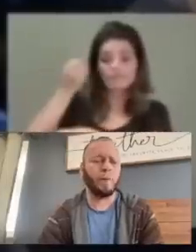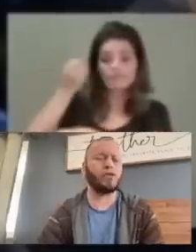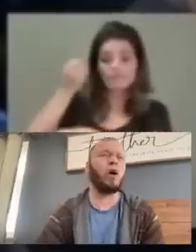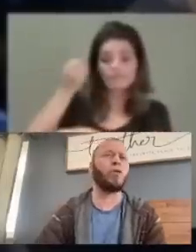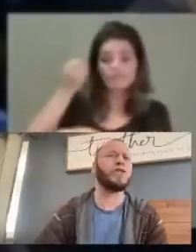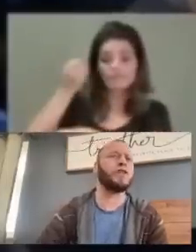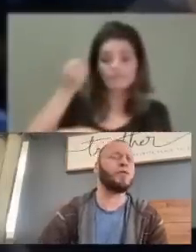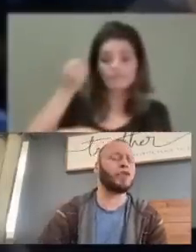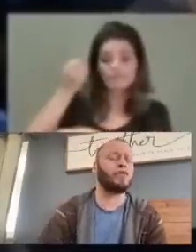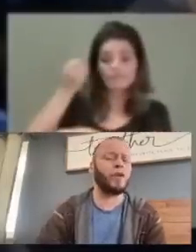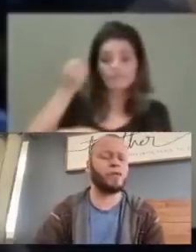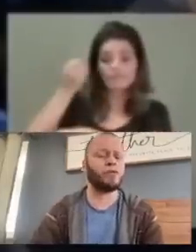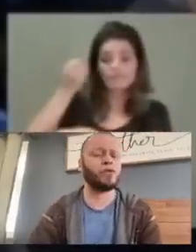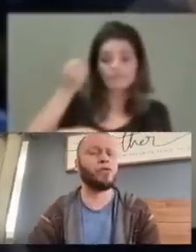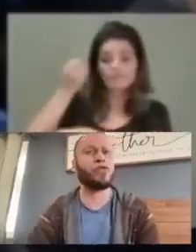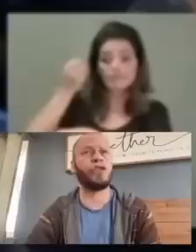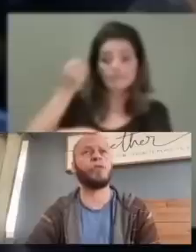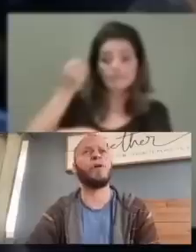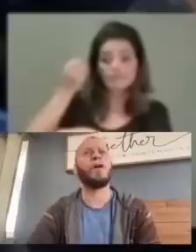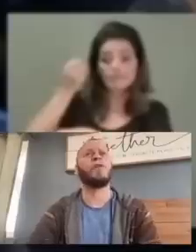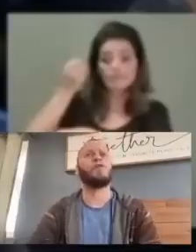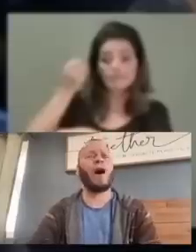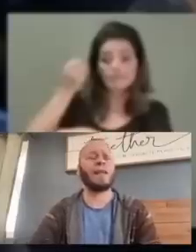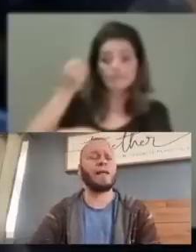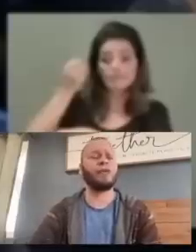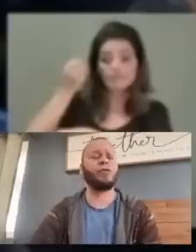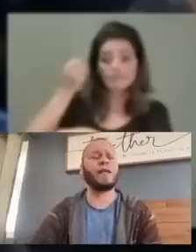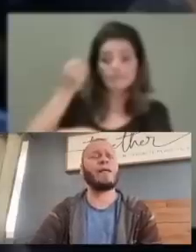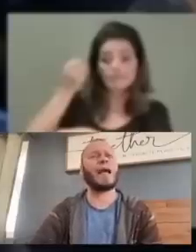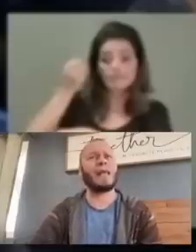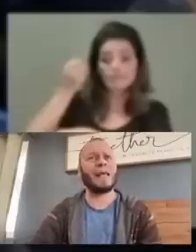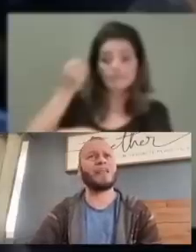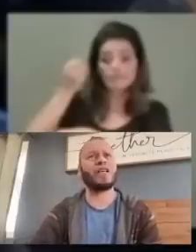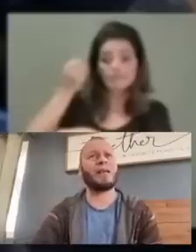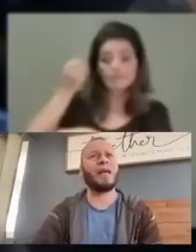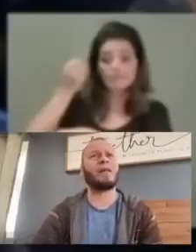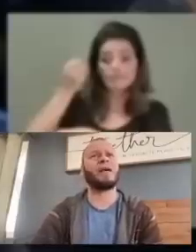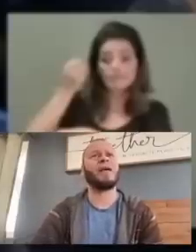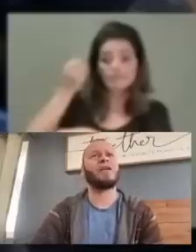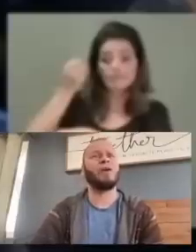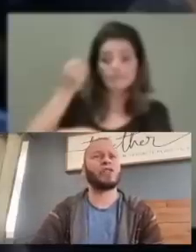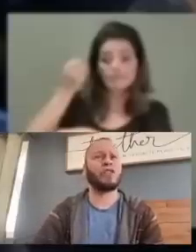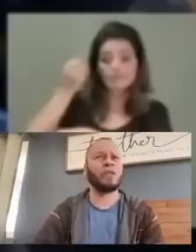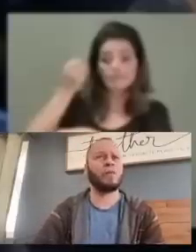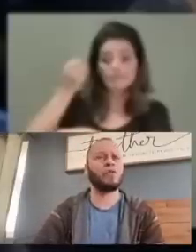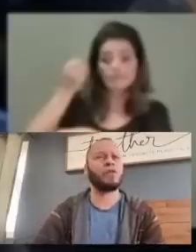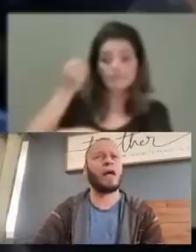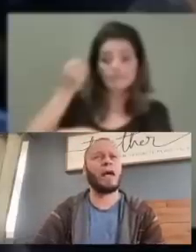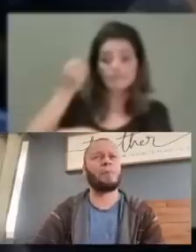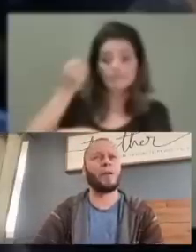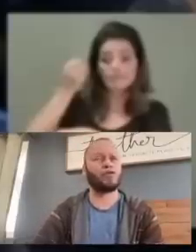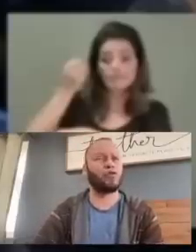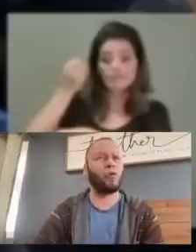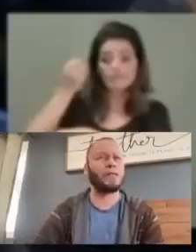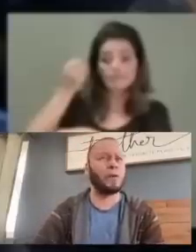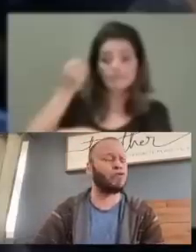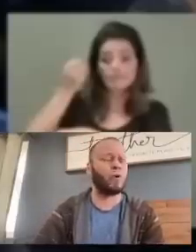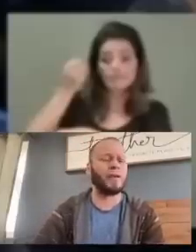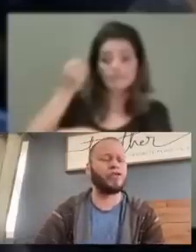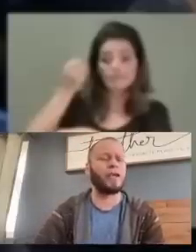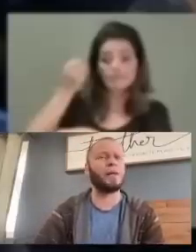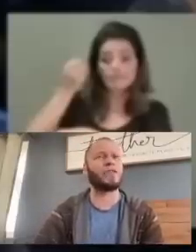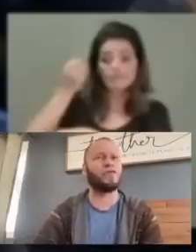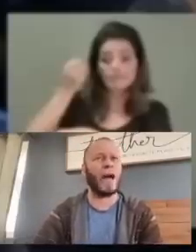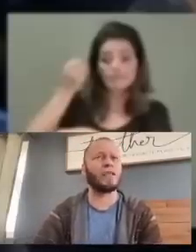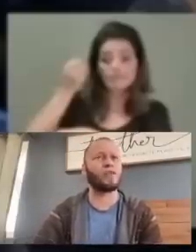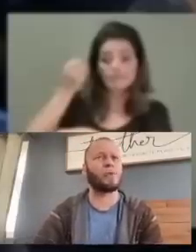Ele pessoal nós temos vídeos do Dino falando que daquela janela nós tínhamos a pessoas não